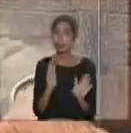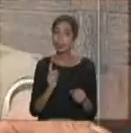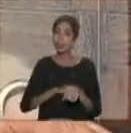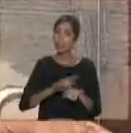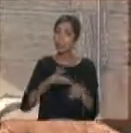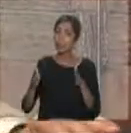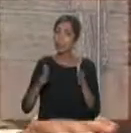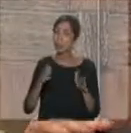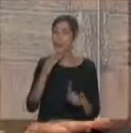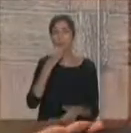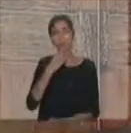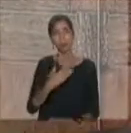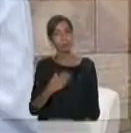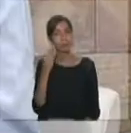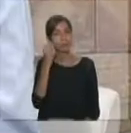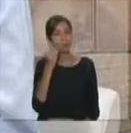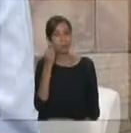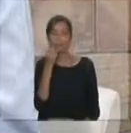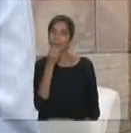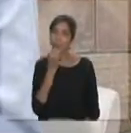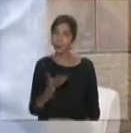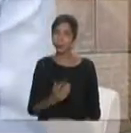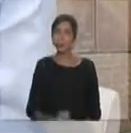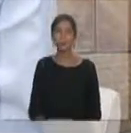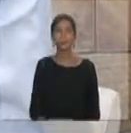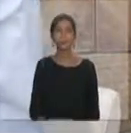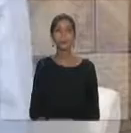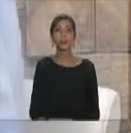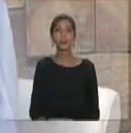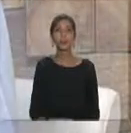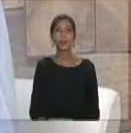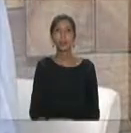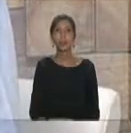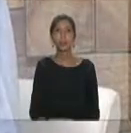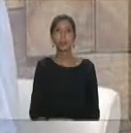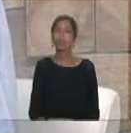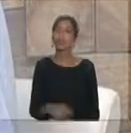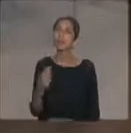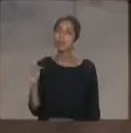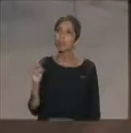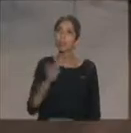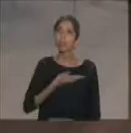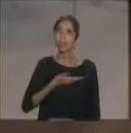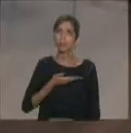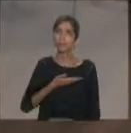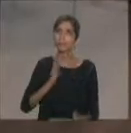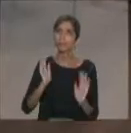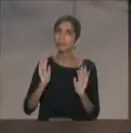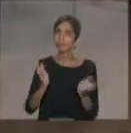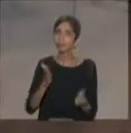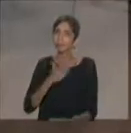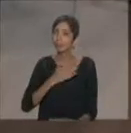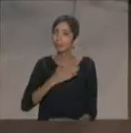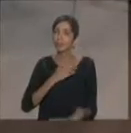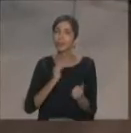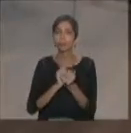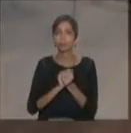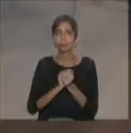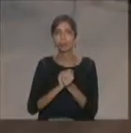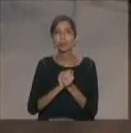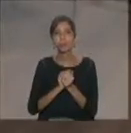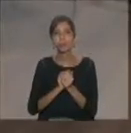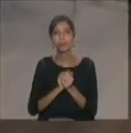durou... Foi bom. Foi muito bom. Foi uma boa experiência, né? E ali o senhor pensava... E o Maltner já era meu amigo, eu gostava muito do Maltner. É uma figura